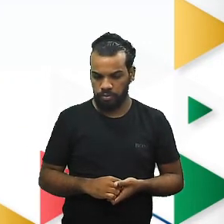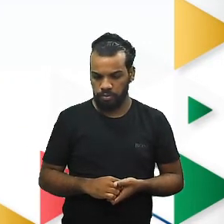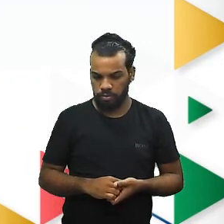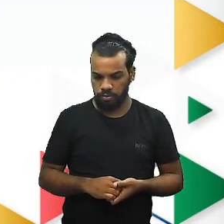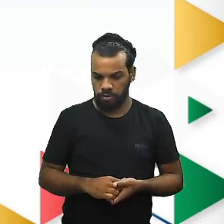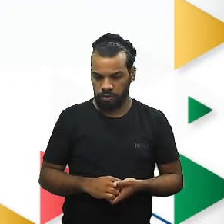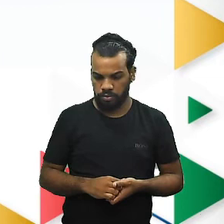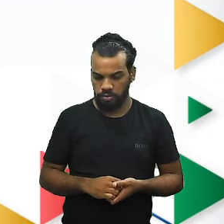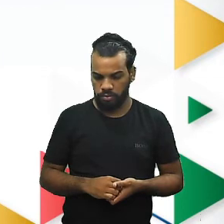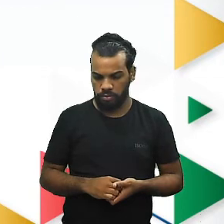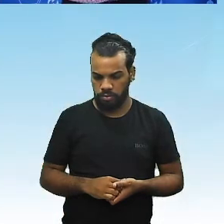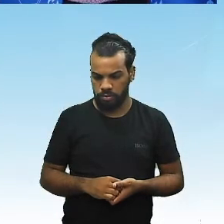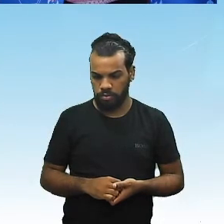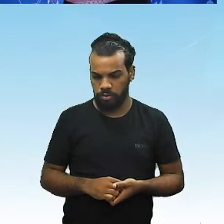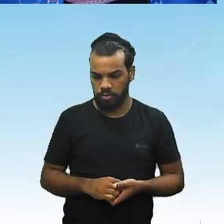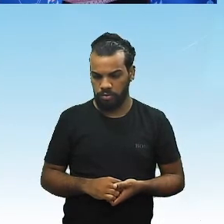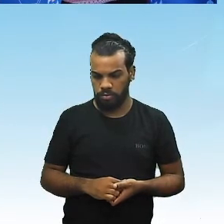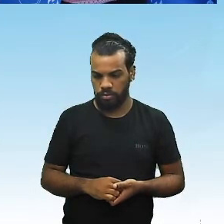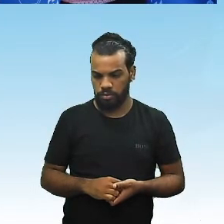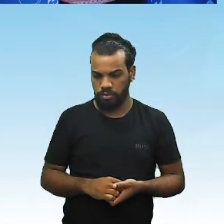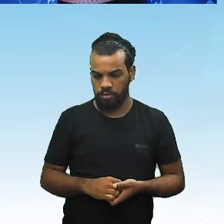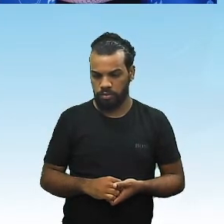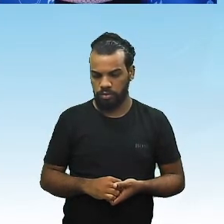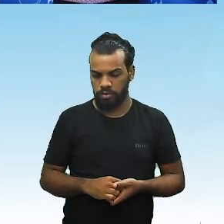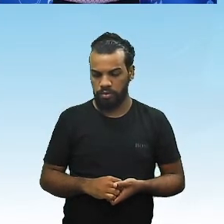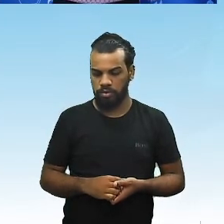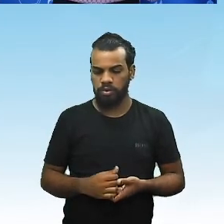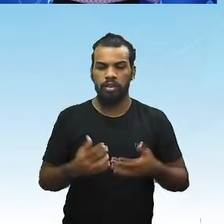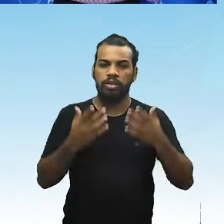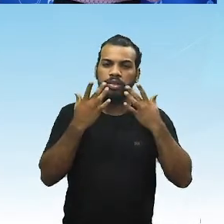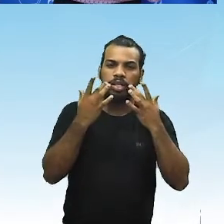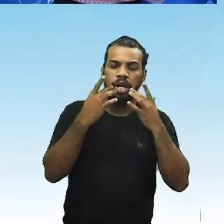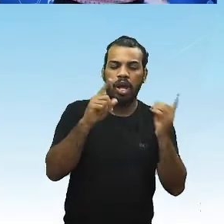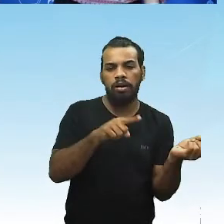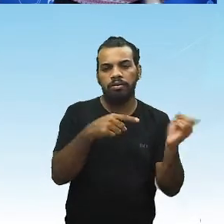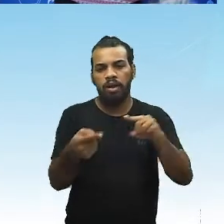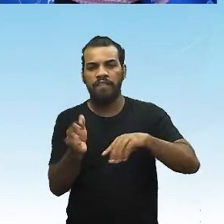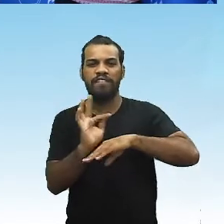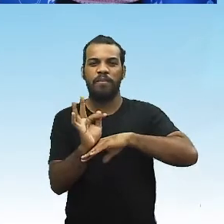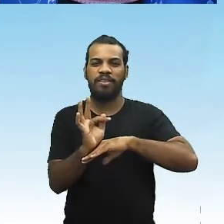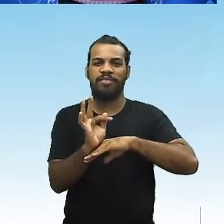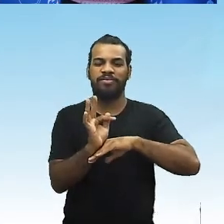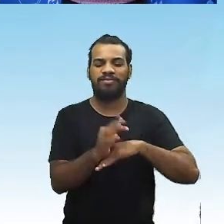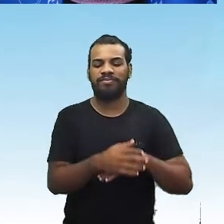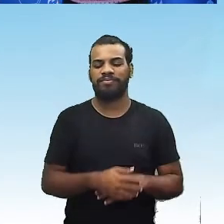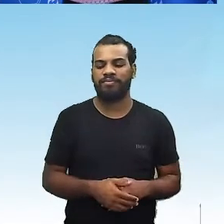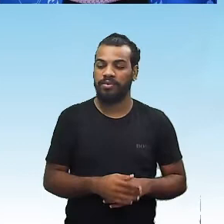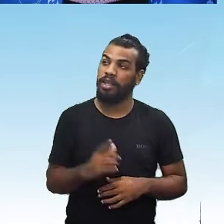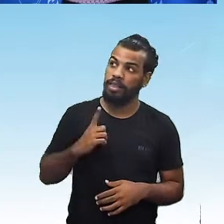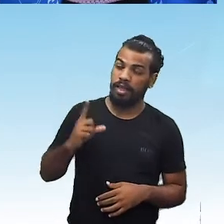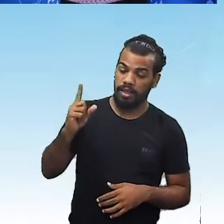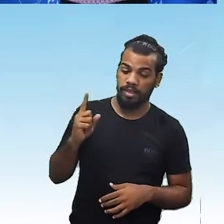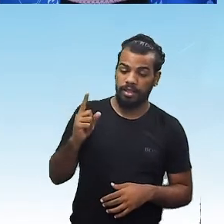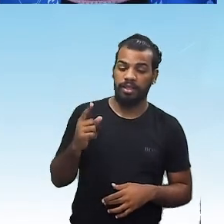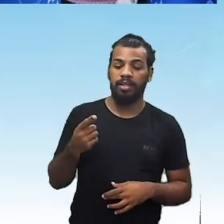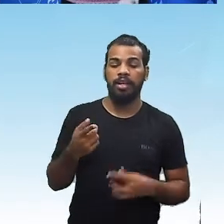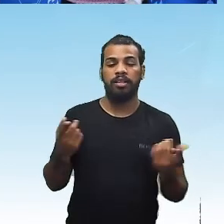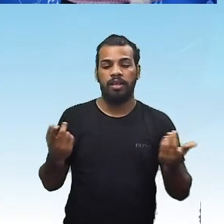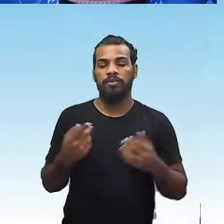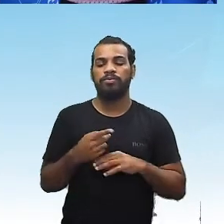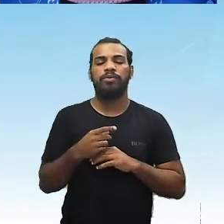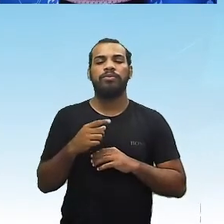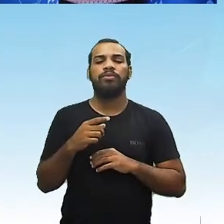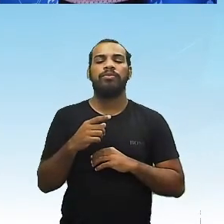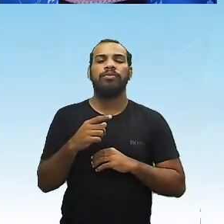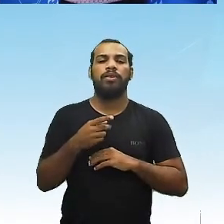peças de teatro que viraram filmes. Temos O Rei e Eu, The King and I, de 56, Em Busca de um Sonho,